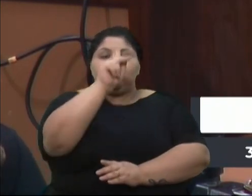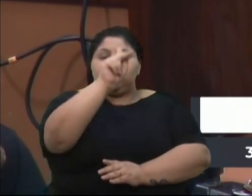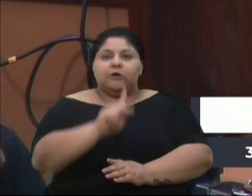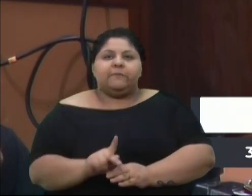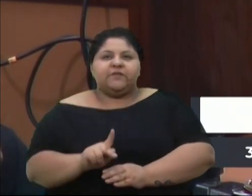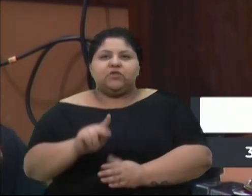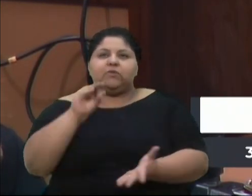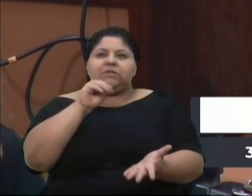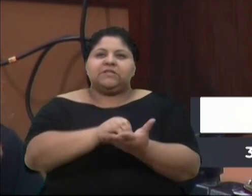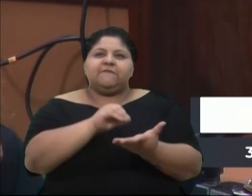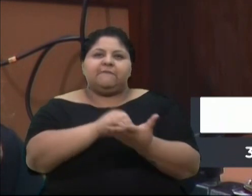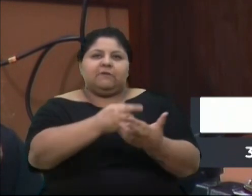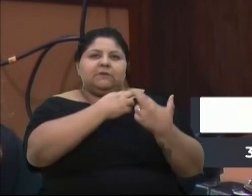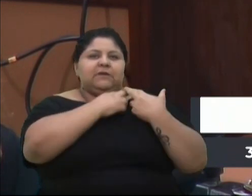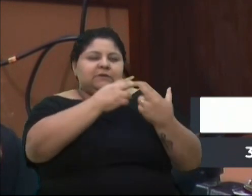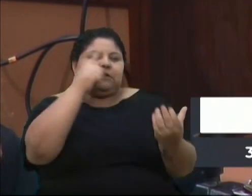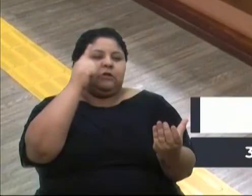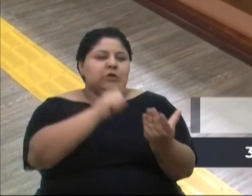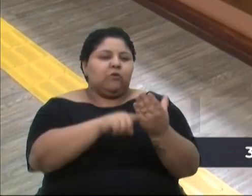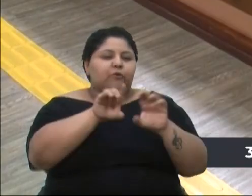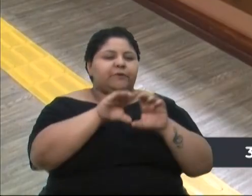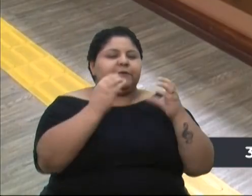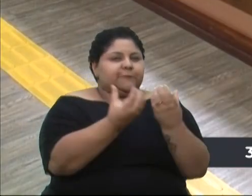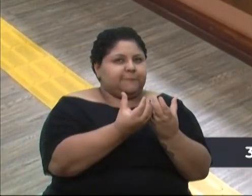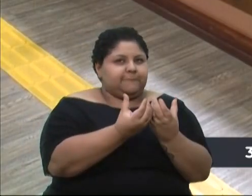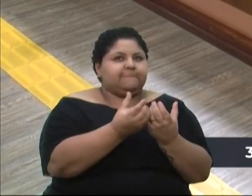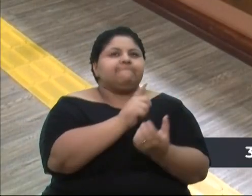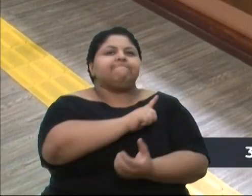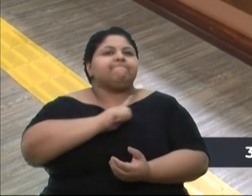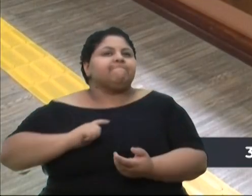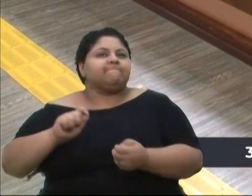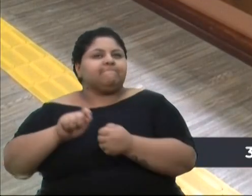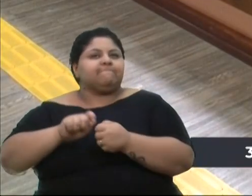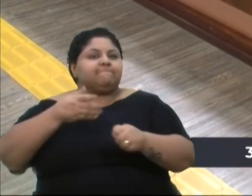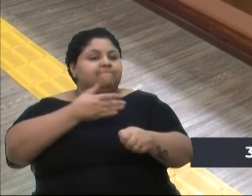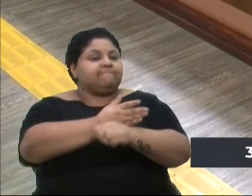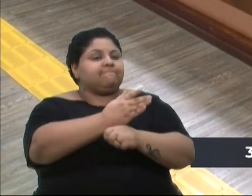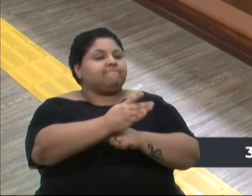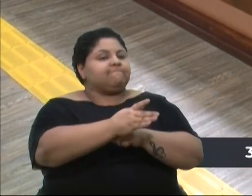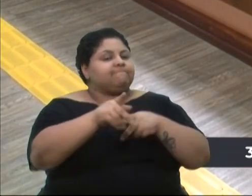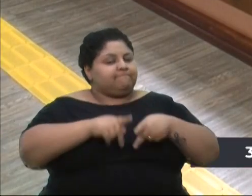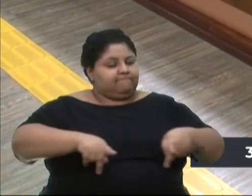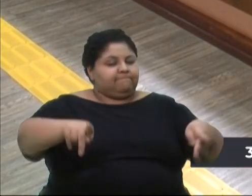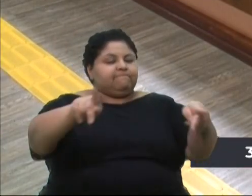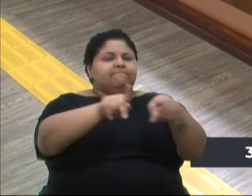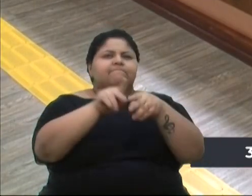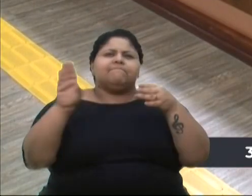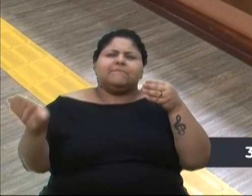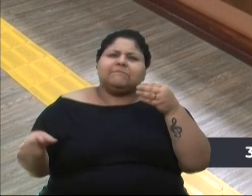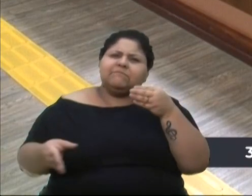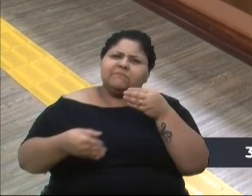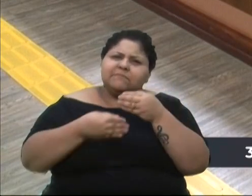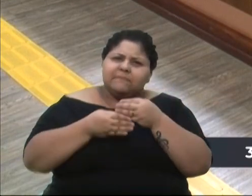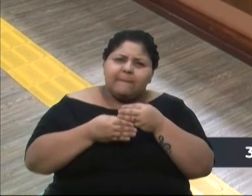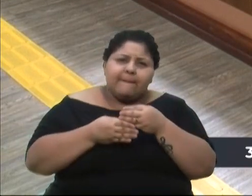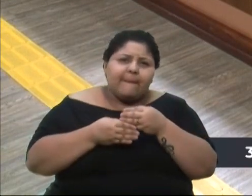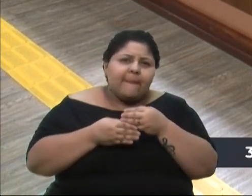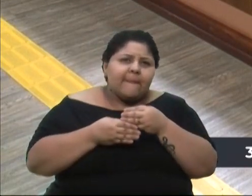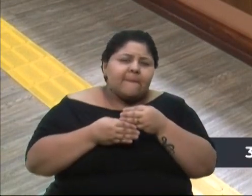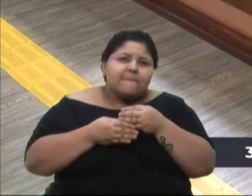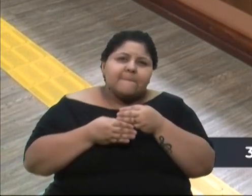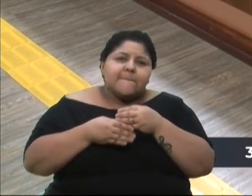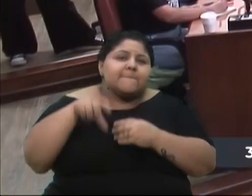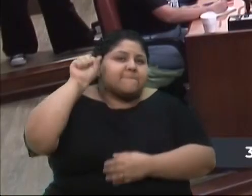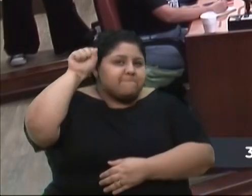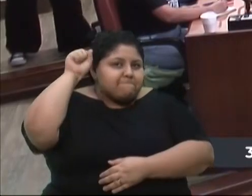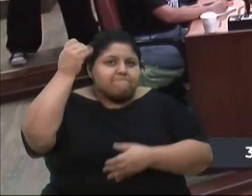com o movimento comunitário. Obrigado, vereador. O governo se faz com participação popular. Seu vereador Xuxa, por favor.